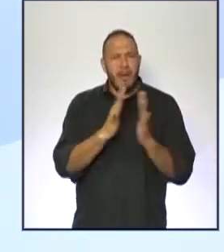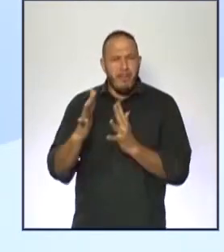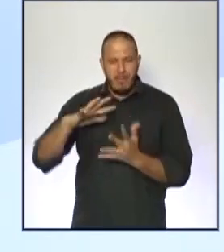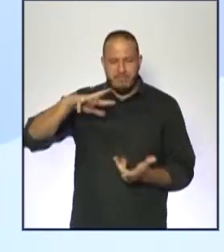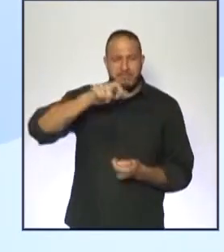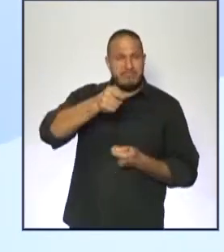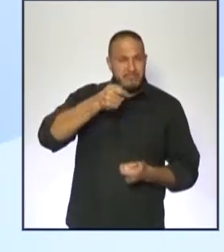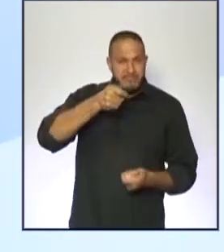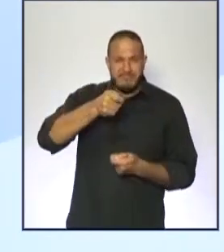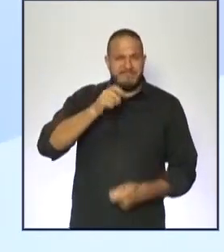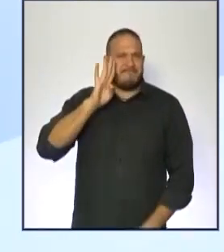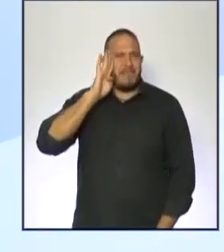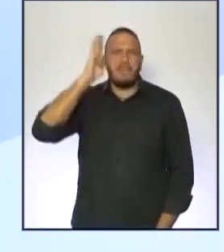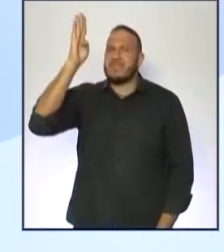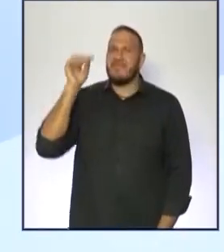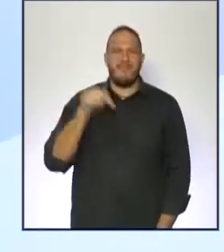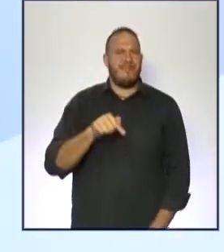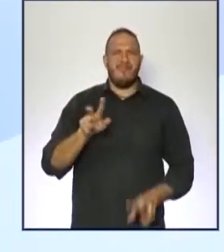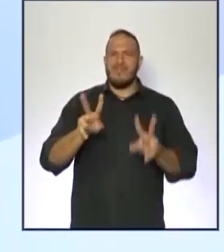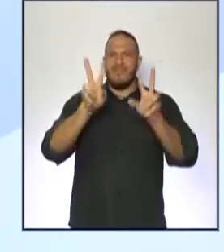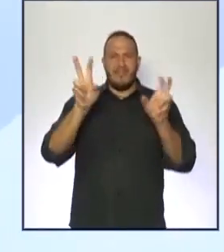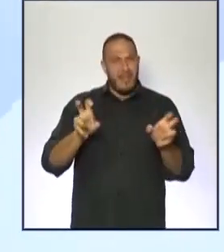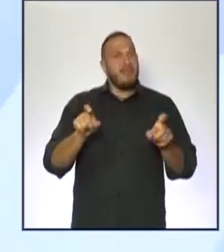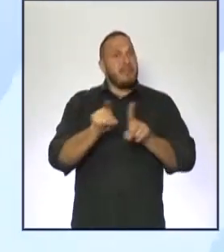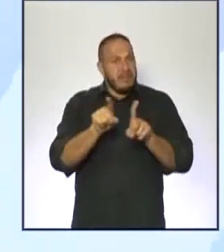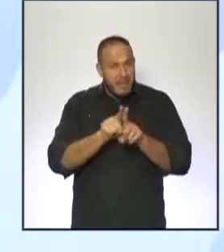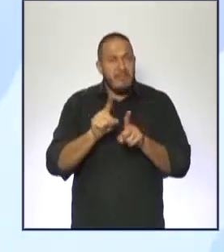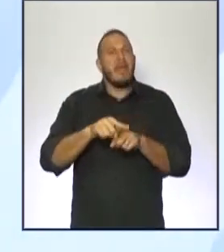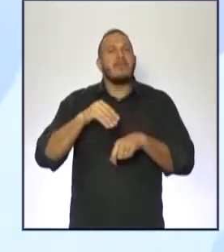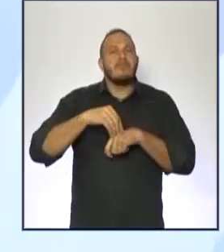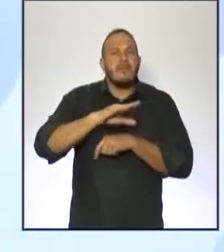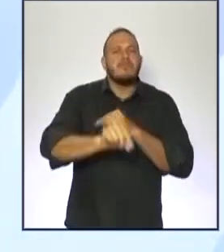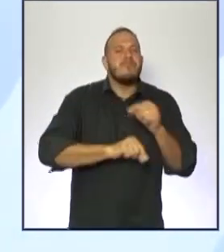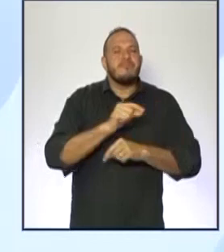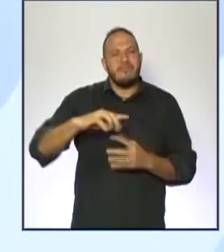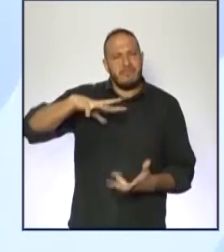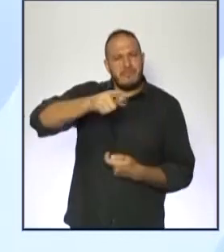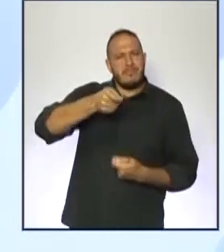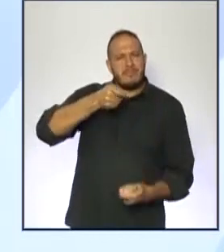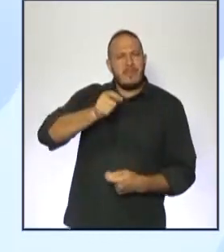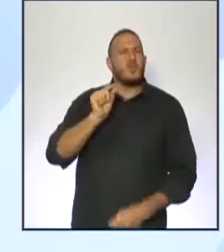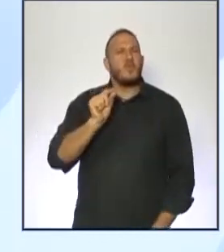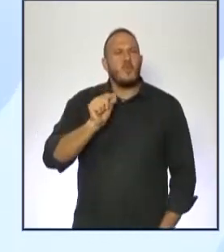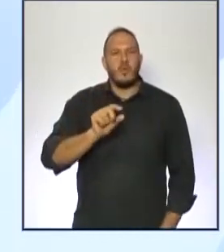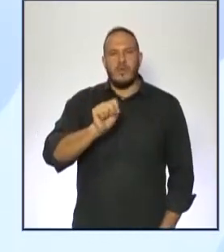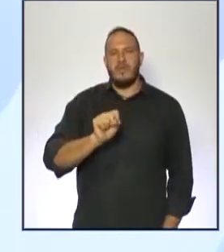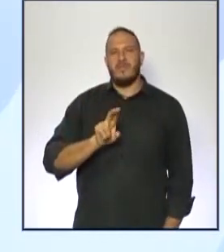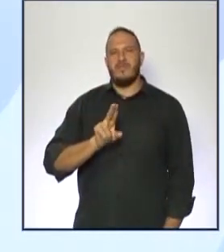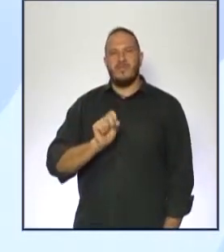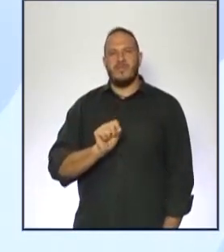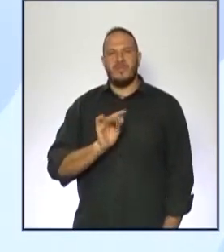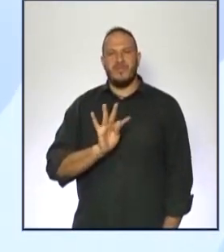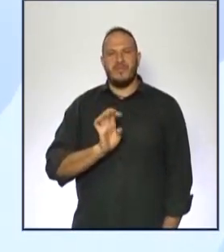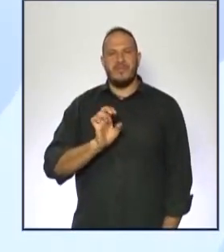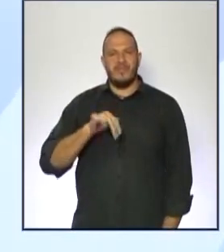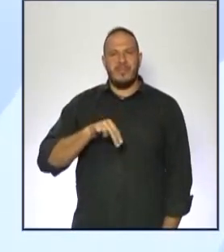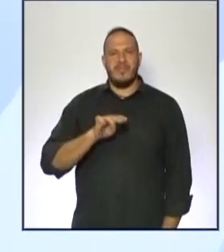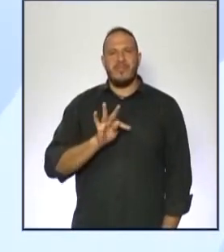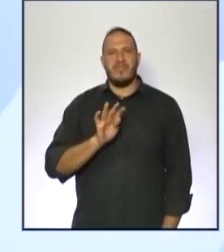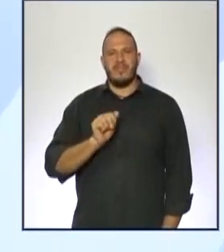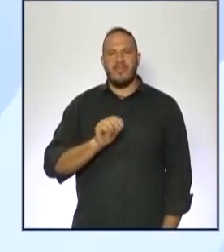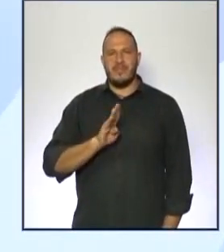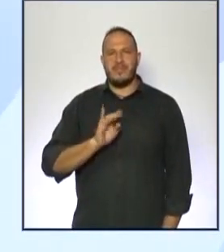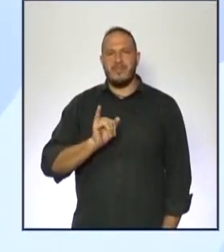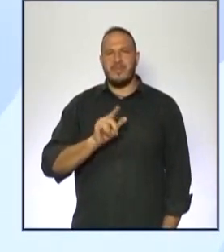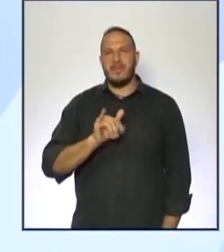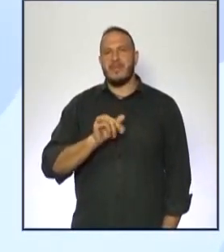falarmos sobre esse tema, inclusive trazendo essa questão da sustentabilidade muito perto, muito próximo de nós. A aula